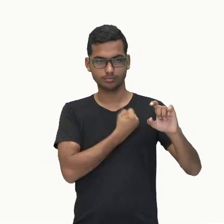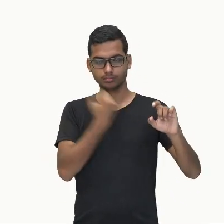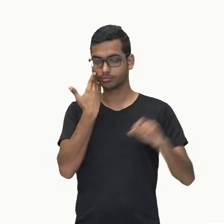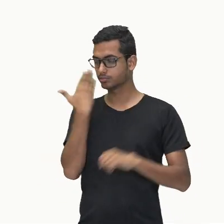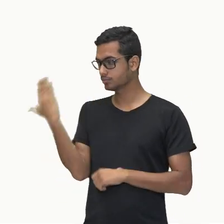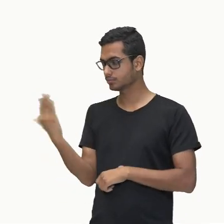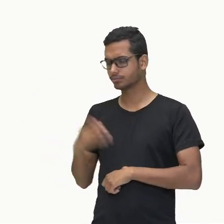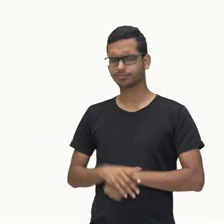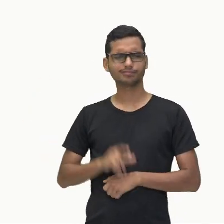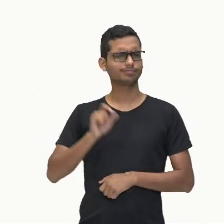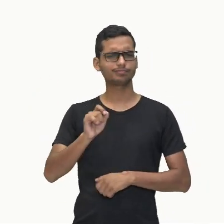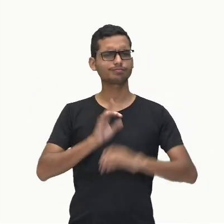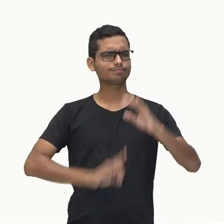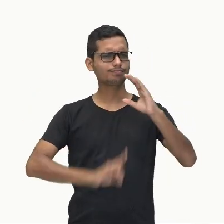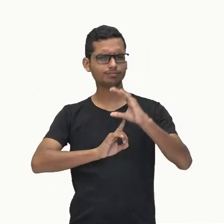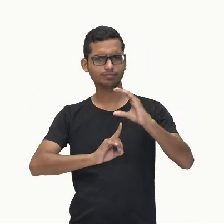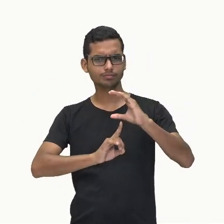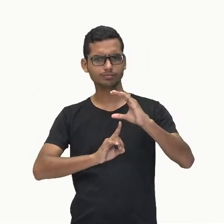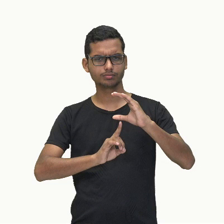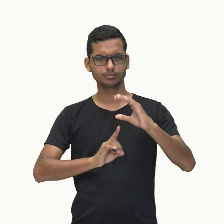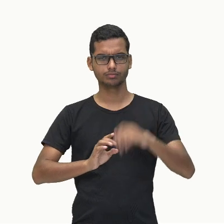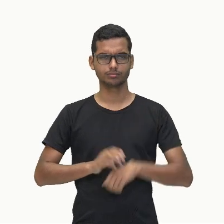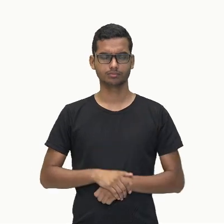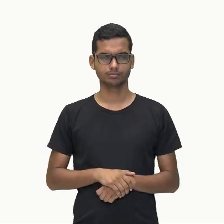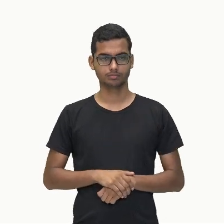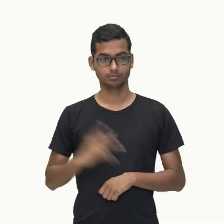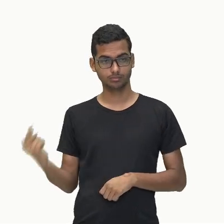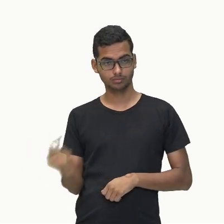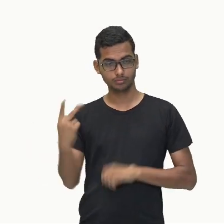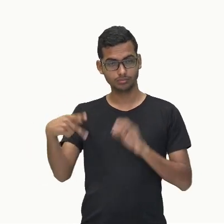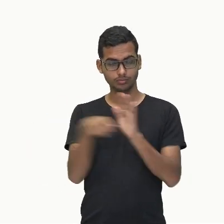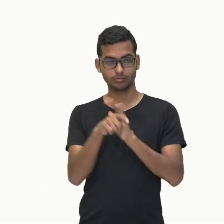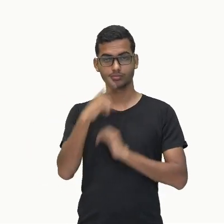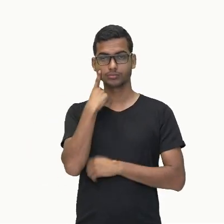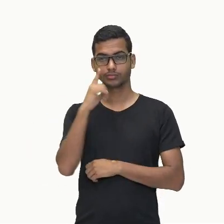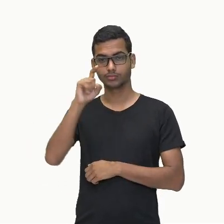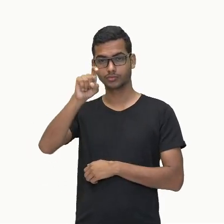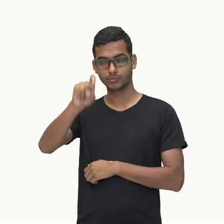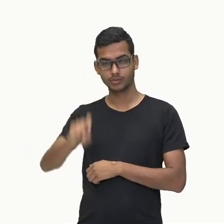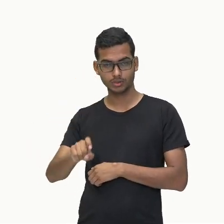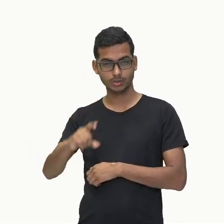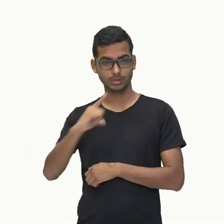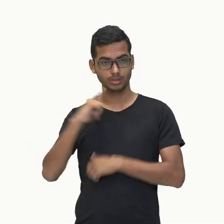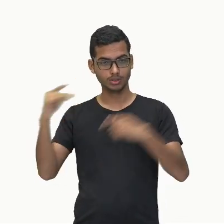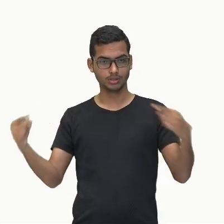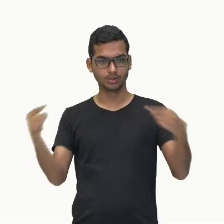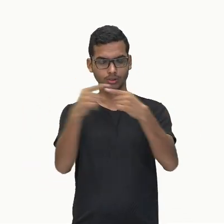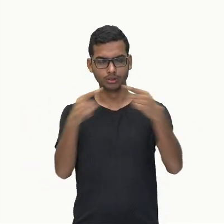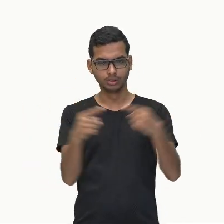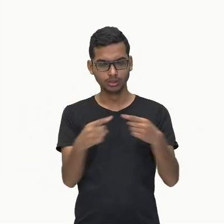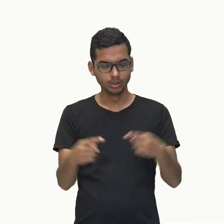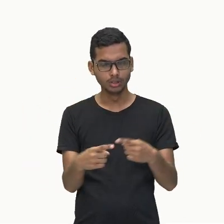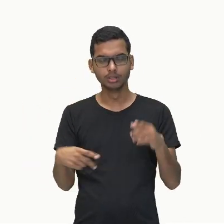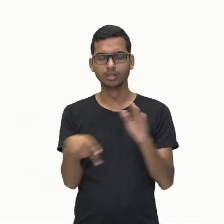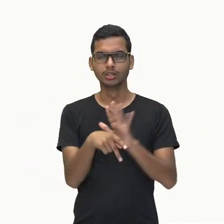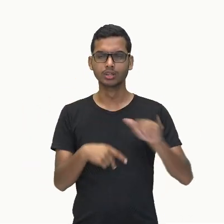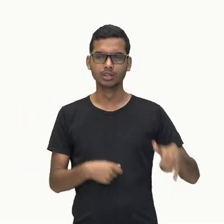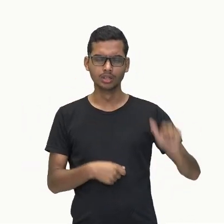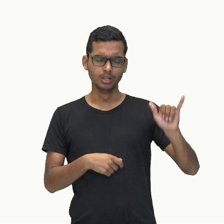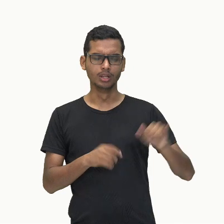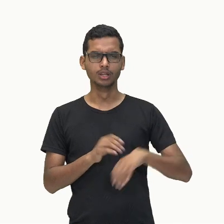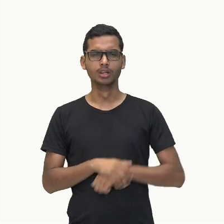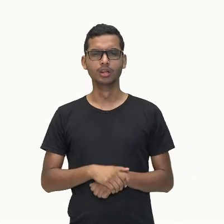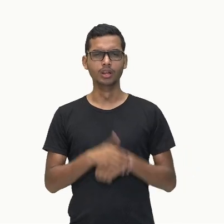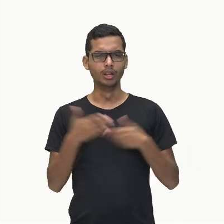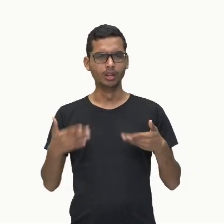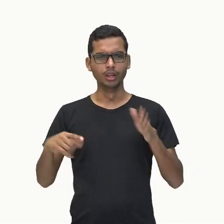Quem vai ser o domínio da relação? Os valores de x que têm correspondência em y. O menos